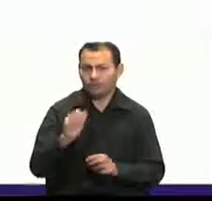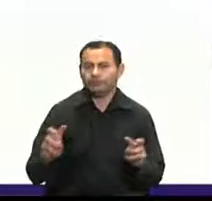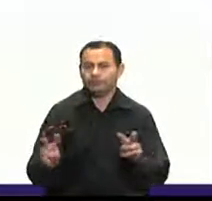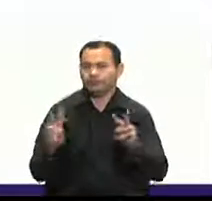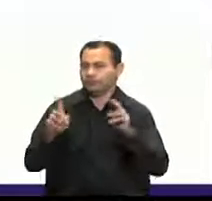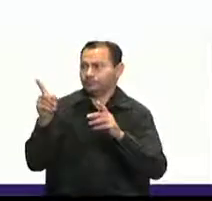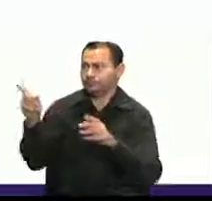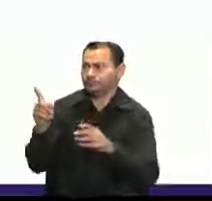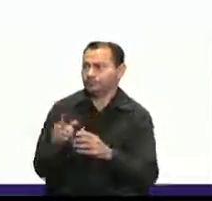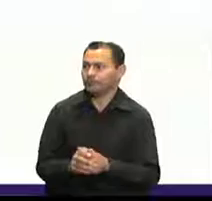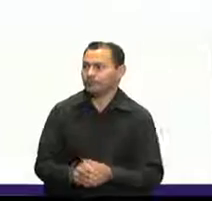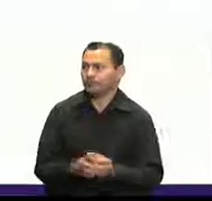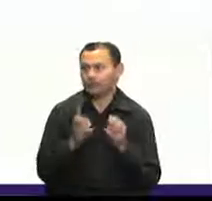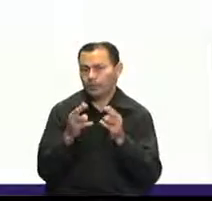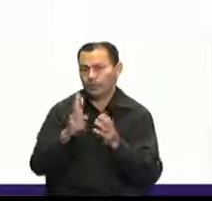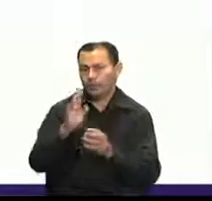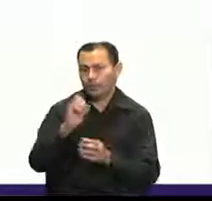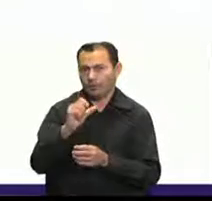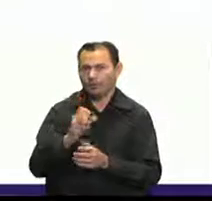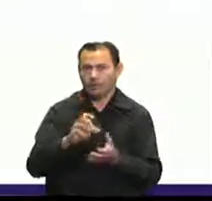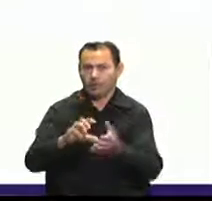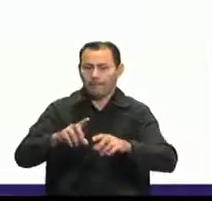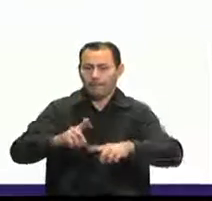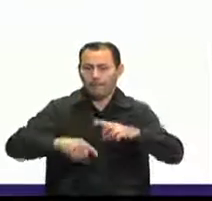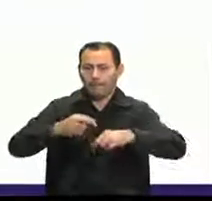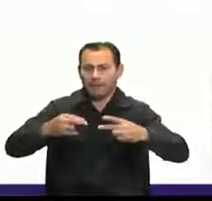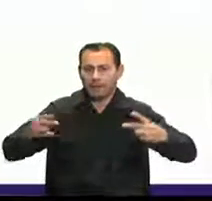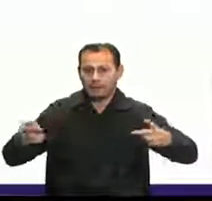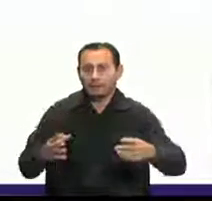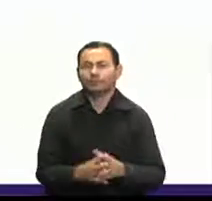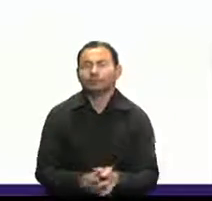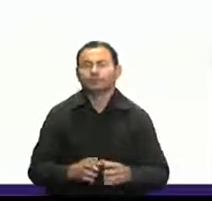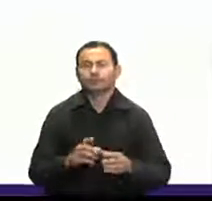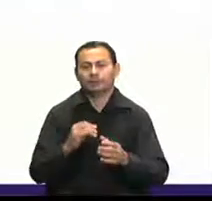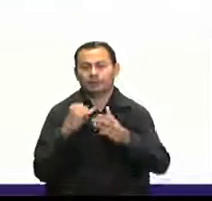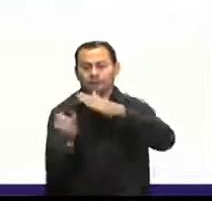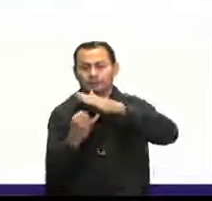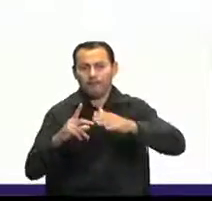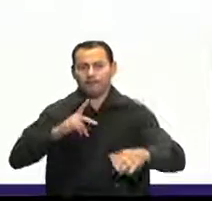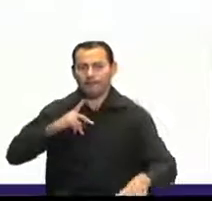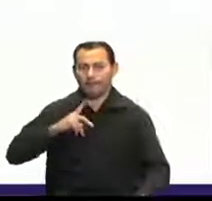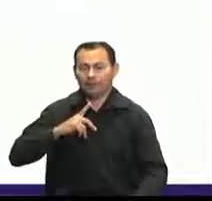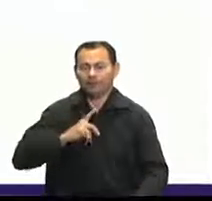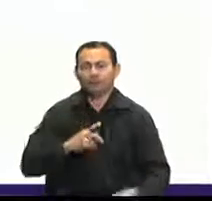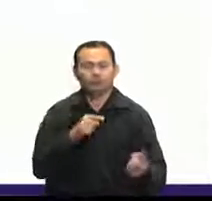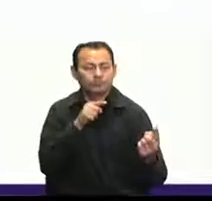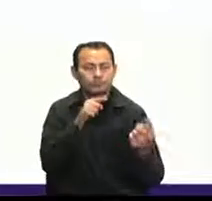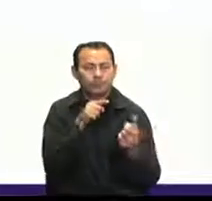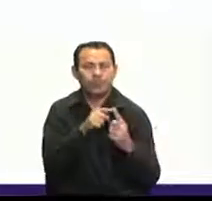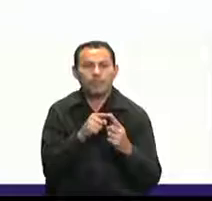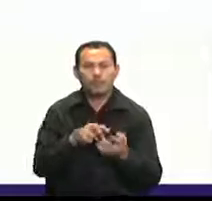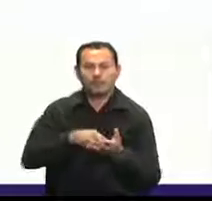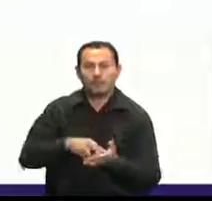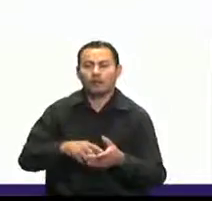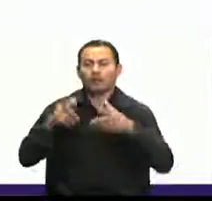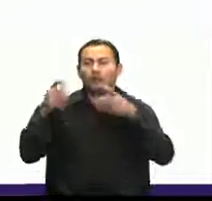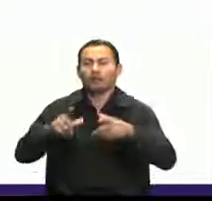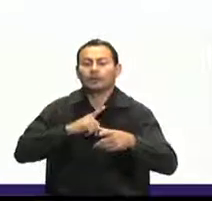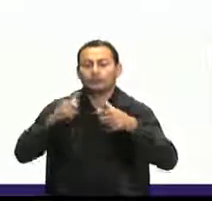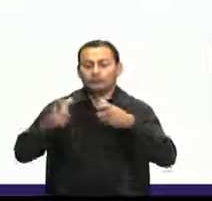valores assim como as bolsas de mercadorias são instituições privadas cujo objetivo é manter um local